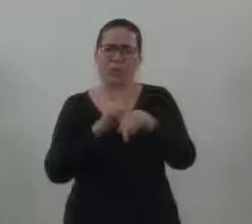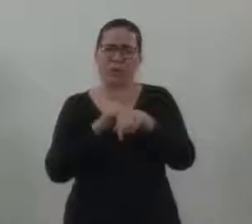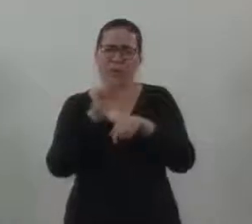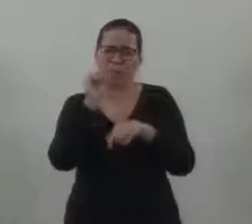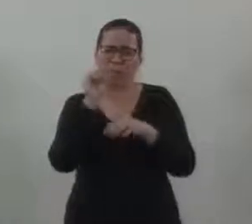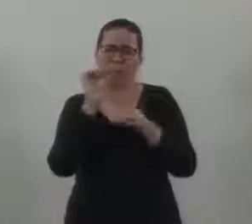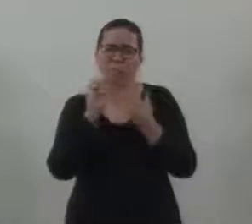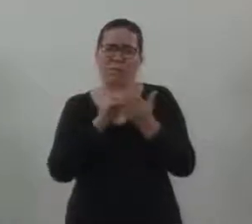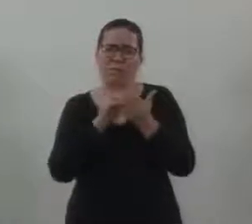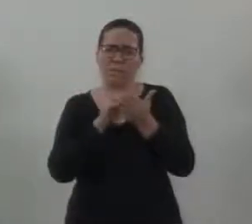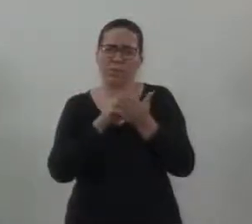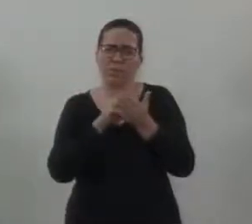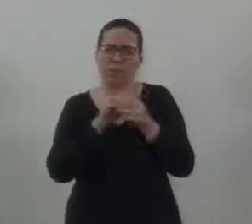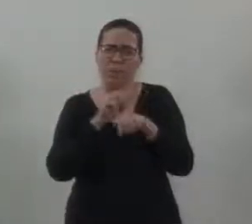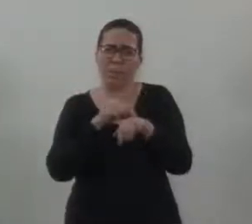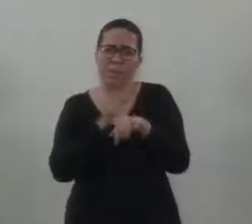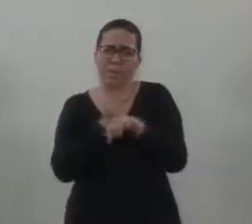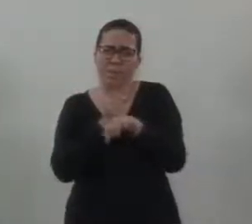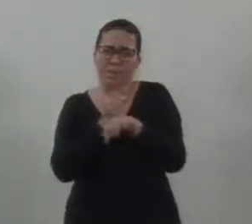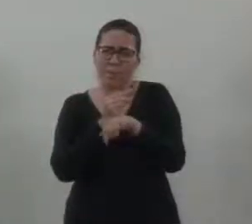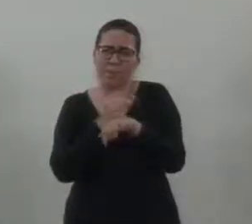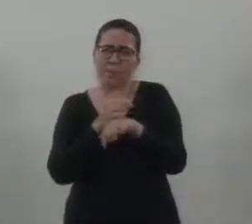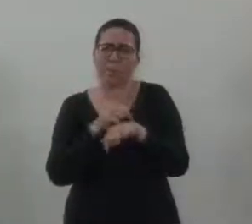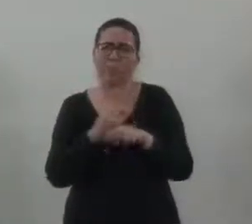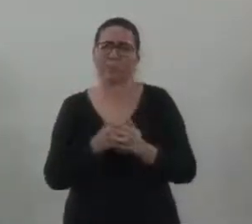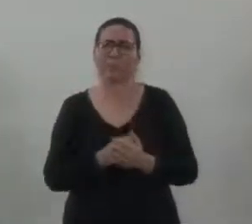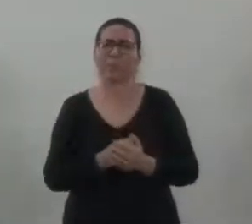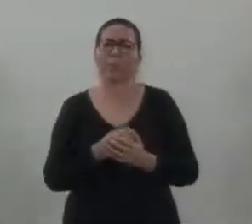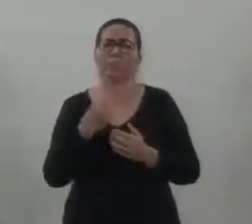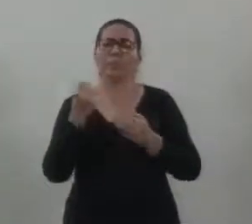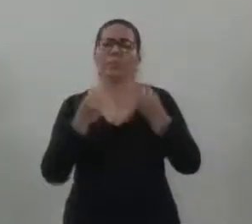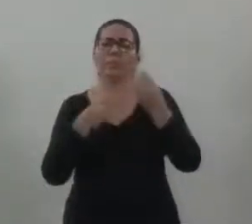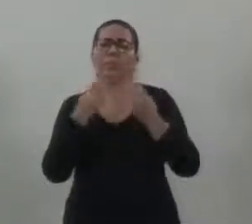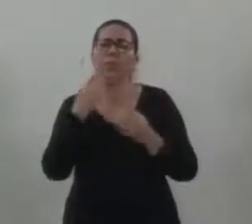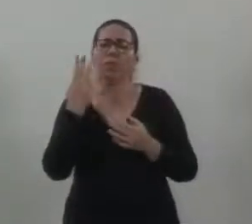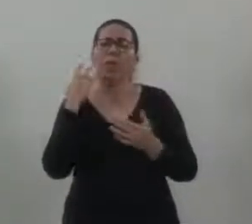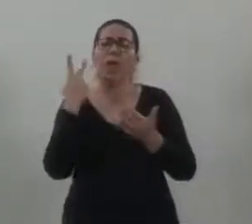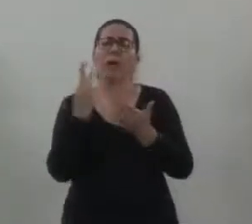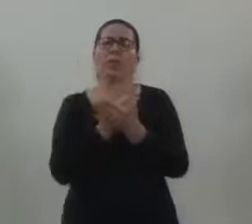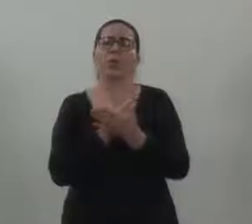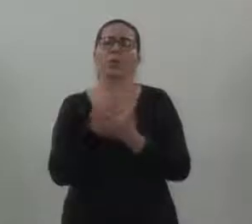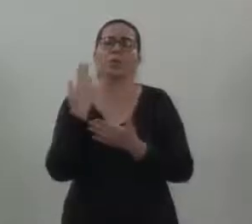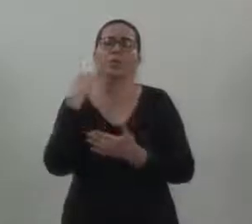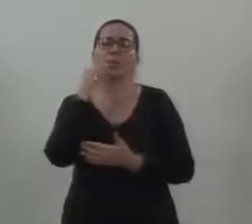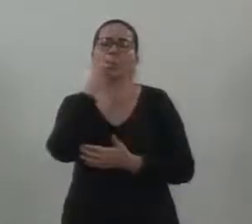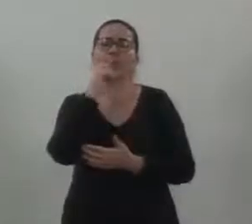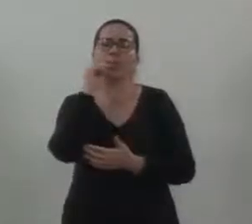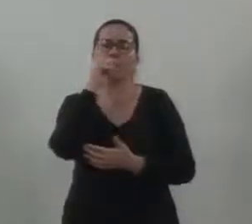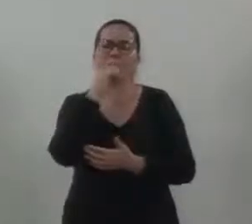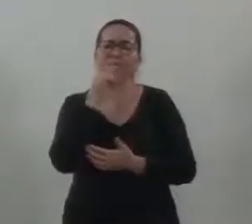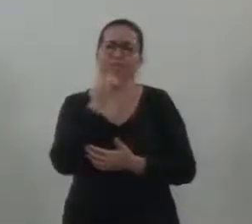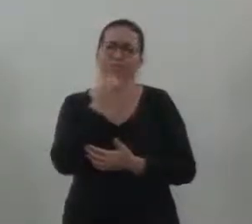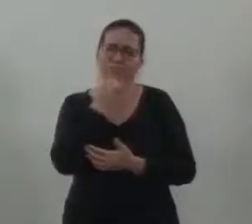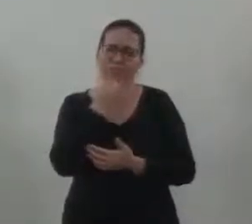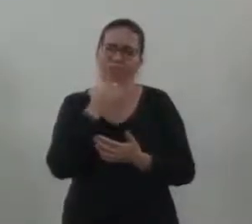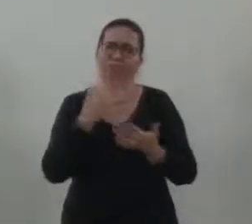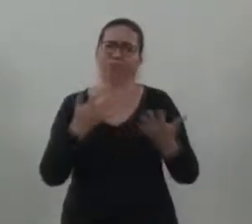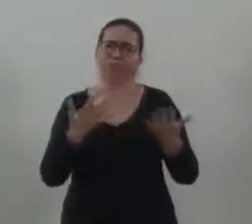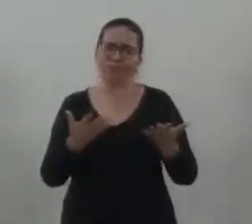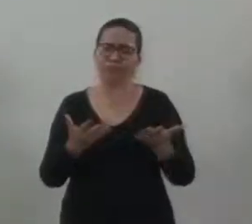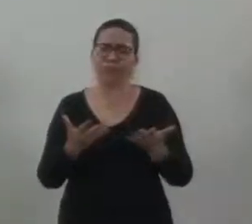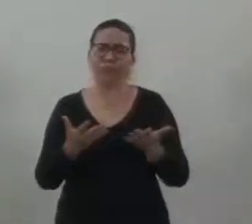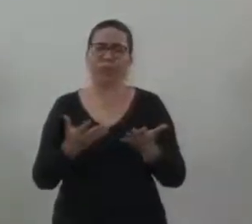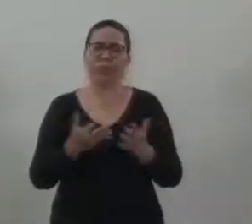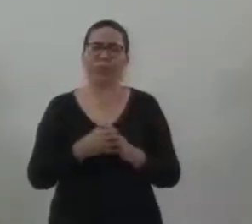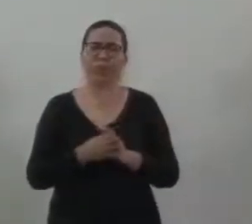últimos minutos aí para falar um pouquinho do fato ocorrido no final de semana, né? Fato muito triste, né? Porém eu